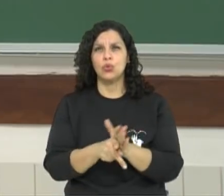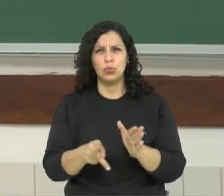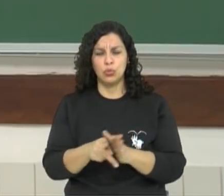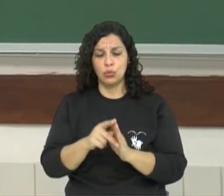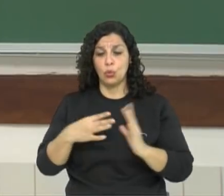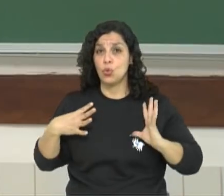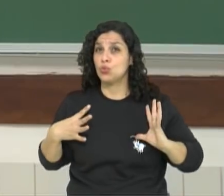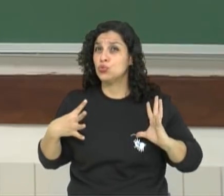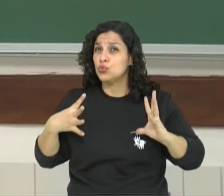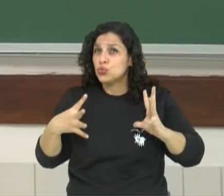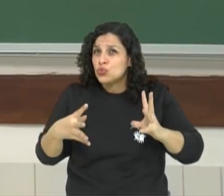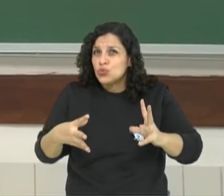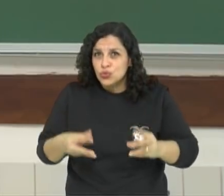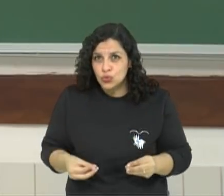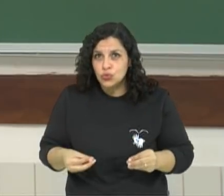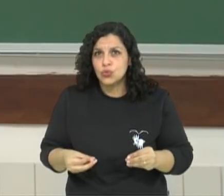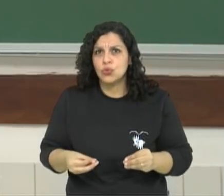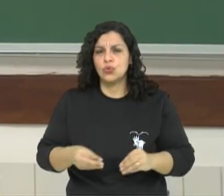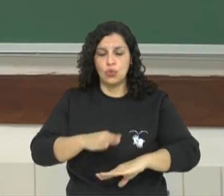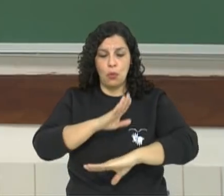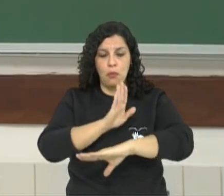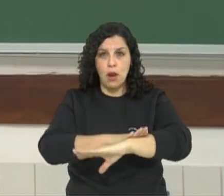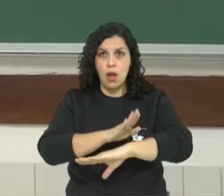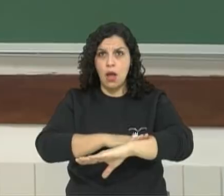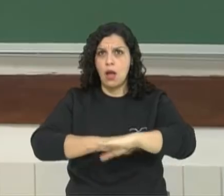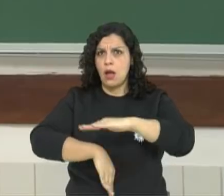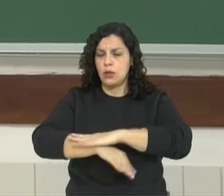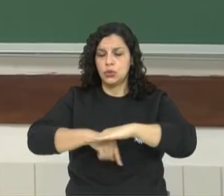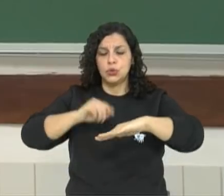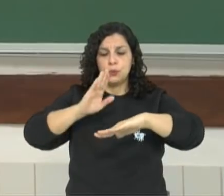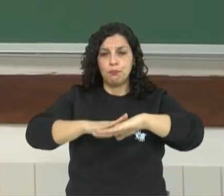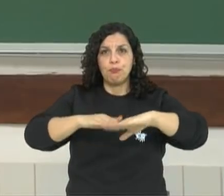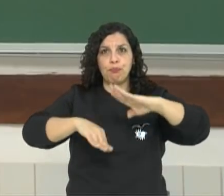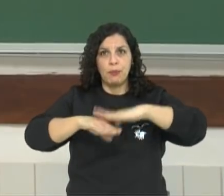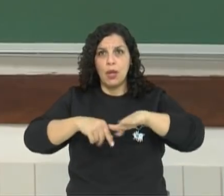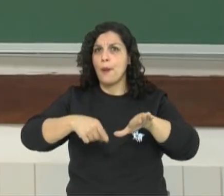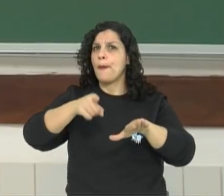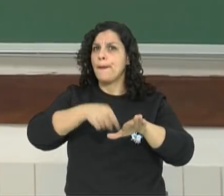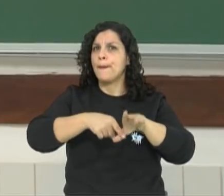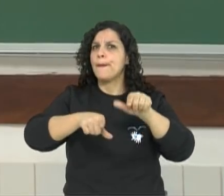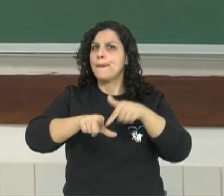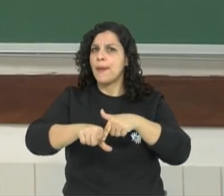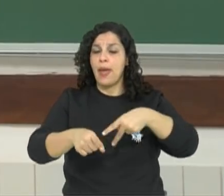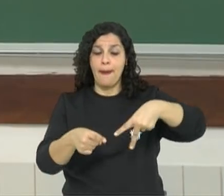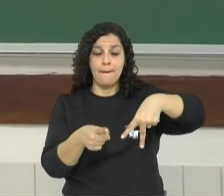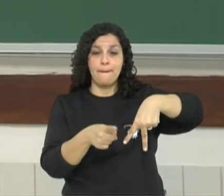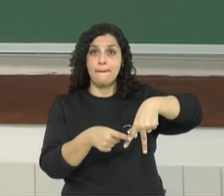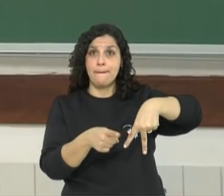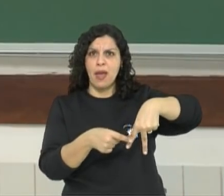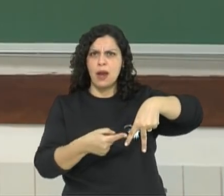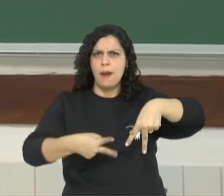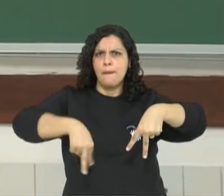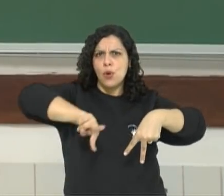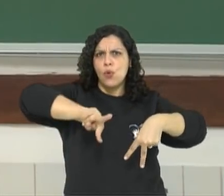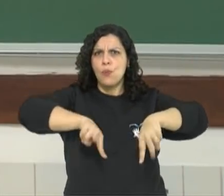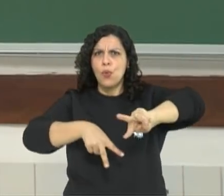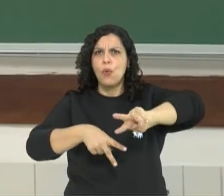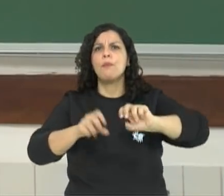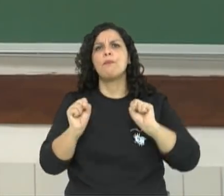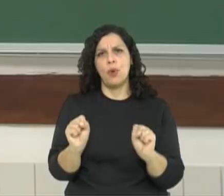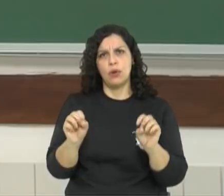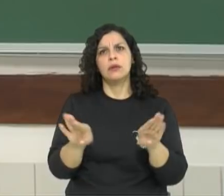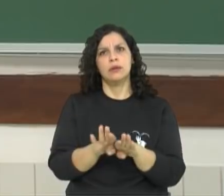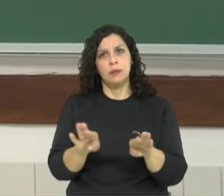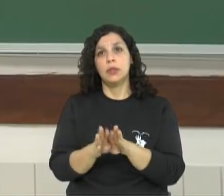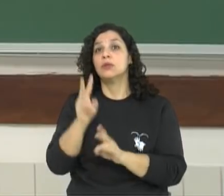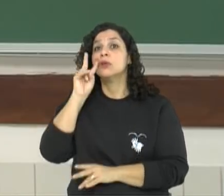a extensão dos nossos membros, eles podem ser utilizados nos ataques, né? Então, na aula passada a gente